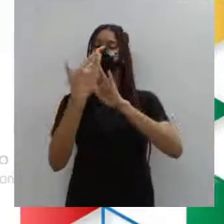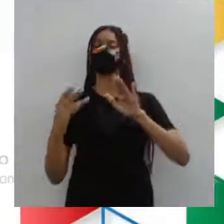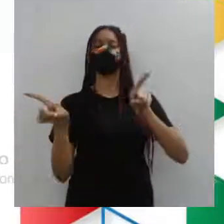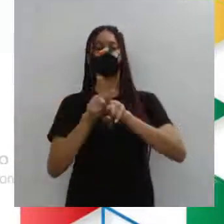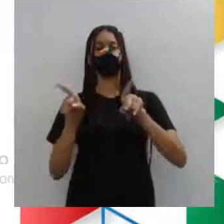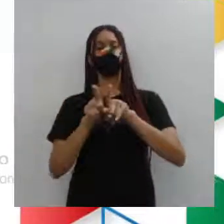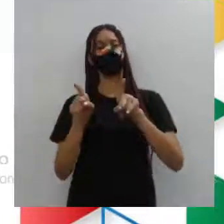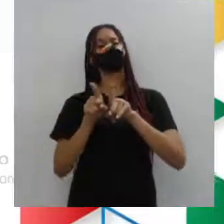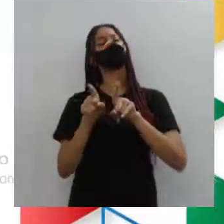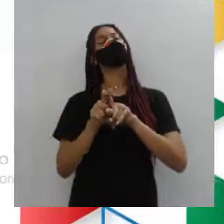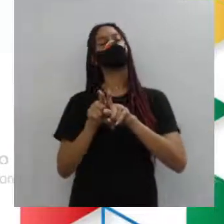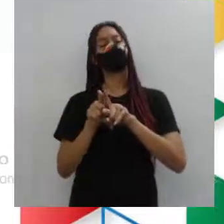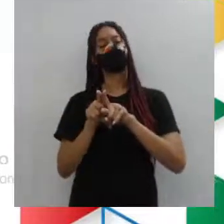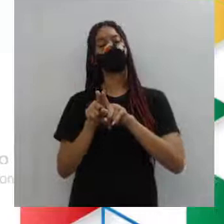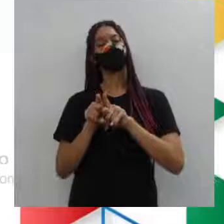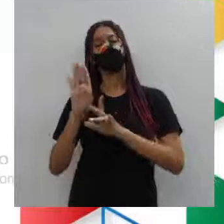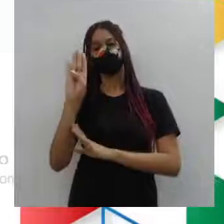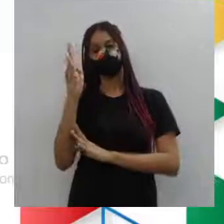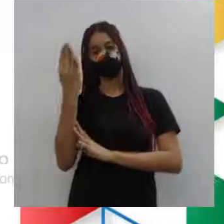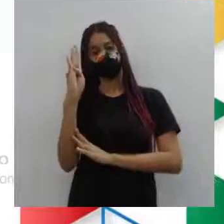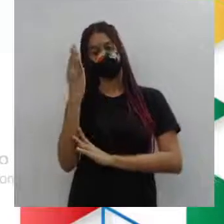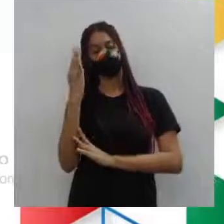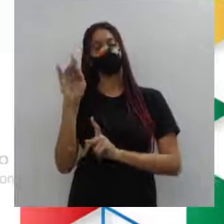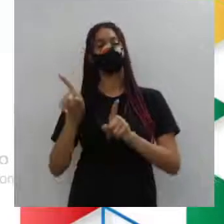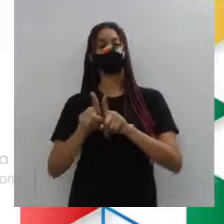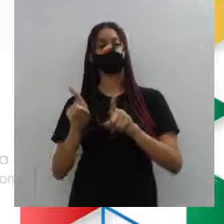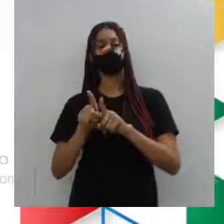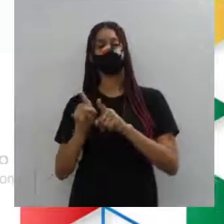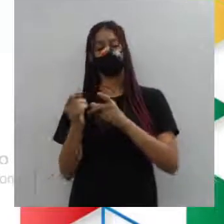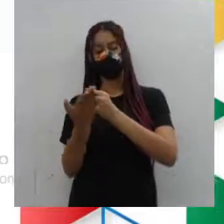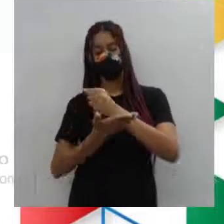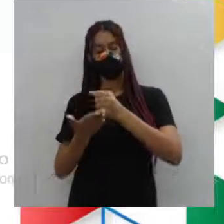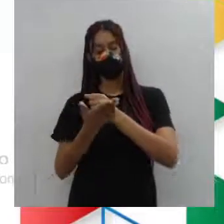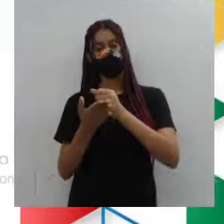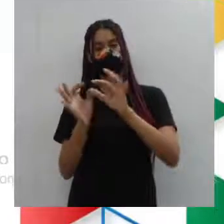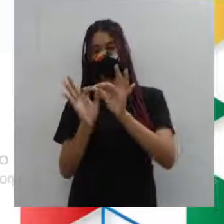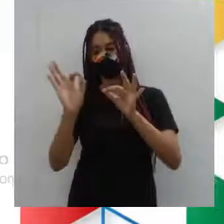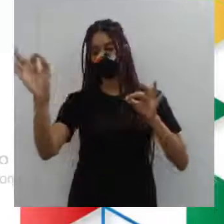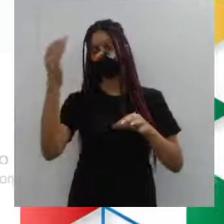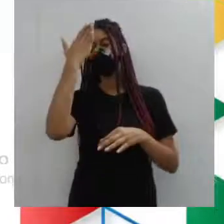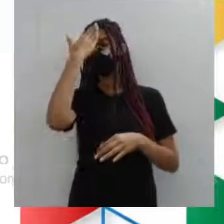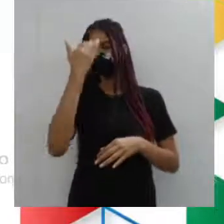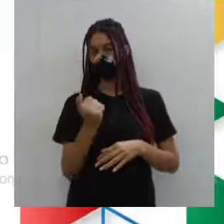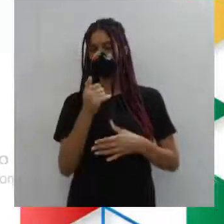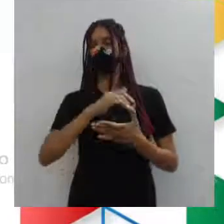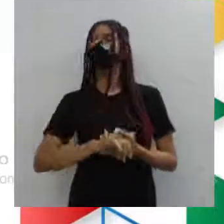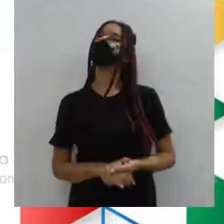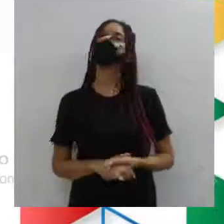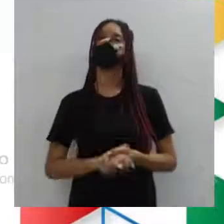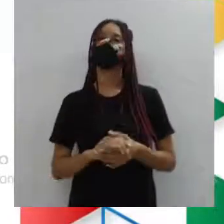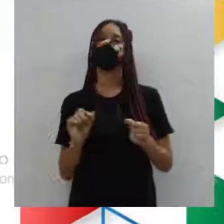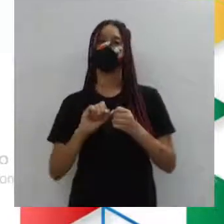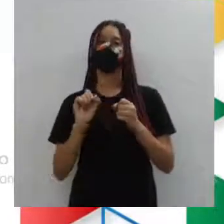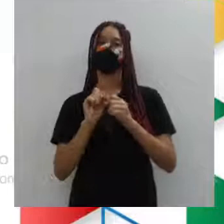da base da pirâmide e a distância da base que ele sabia do graveto, assim como a